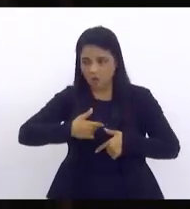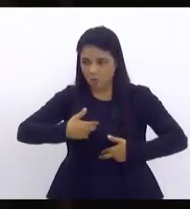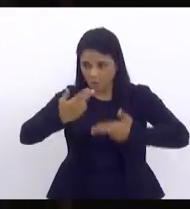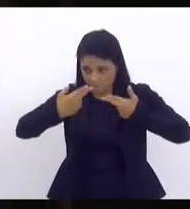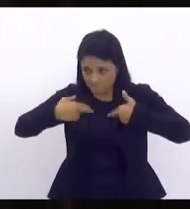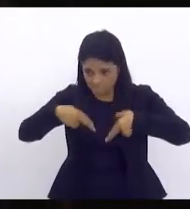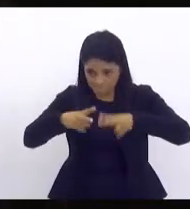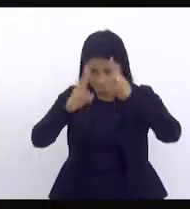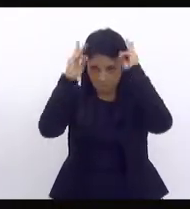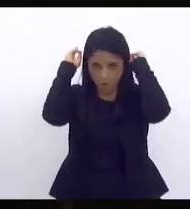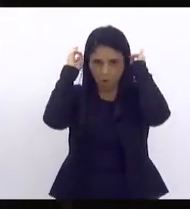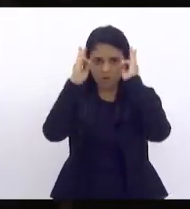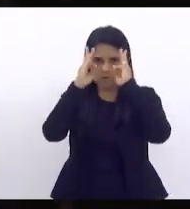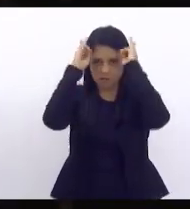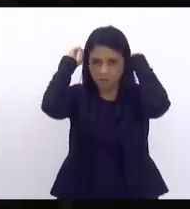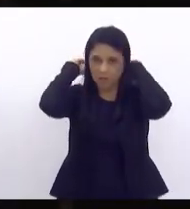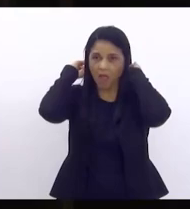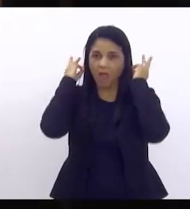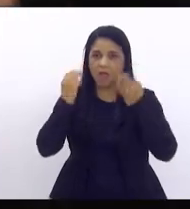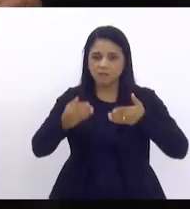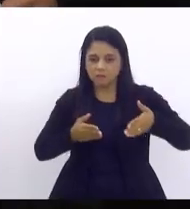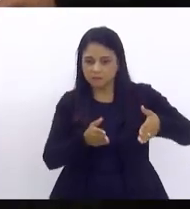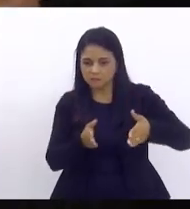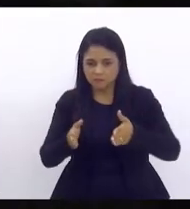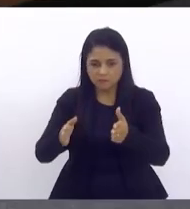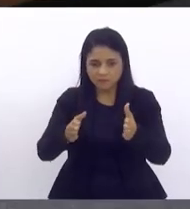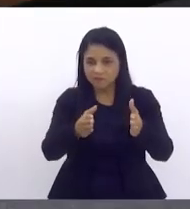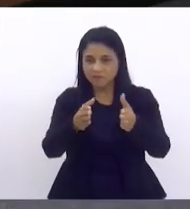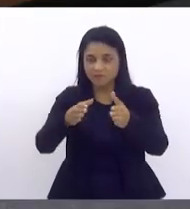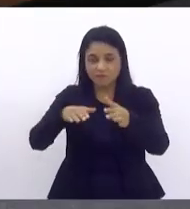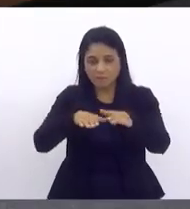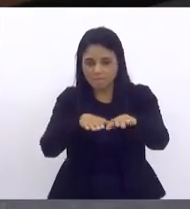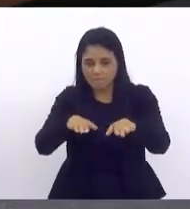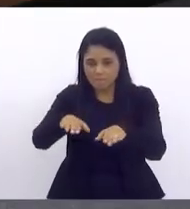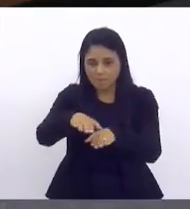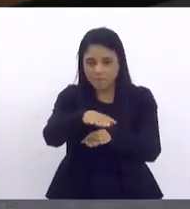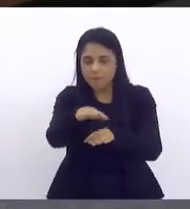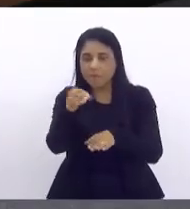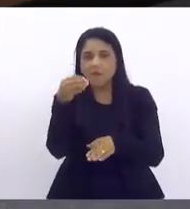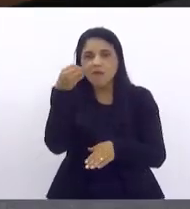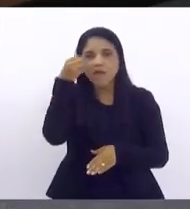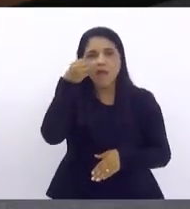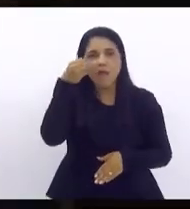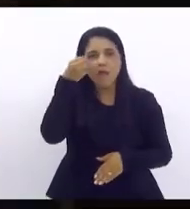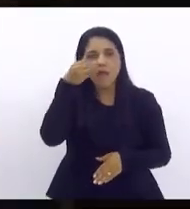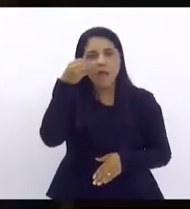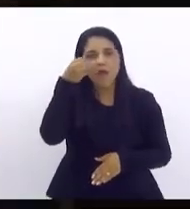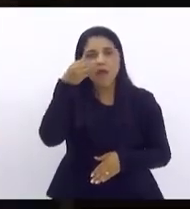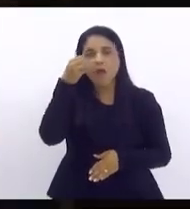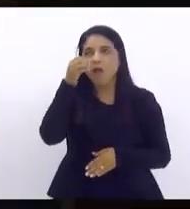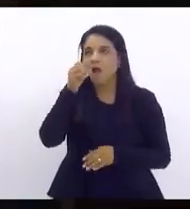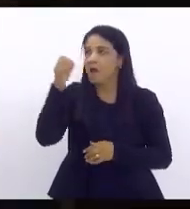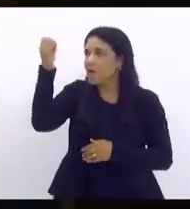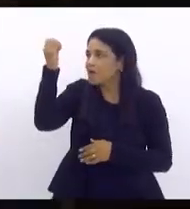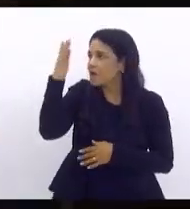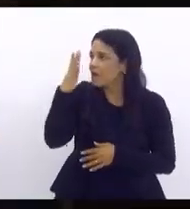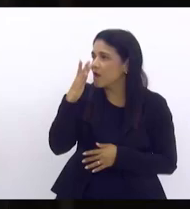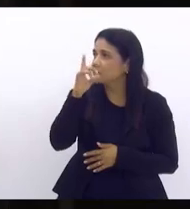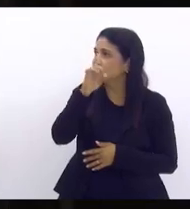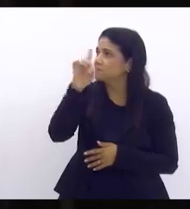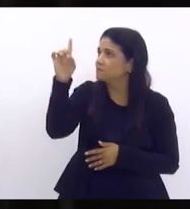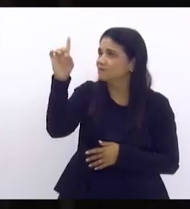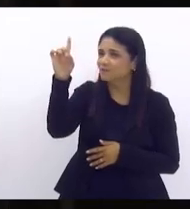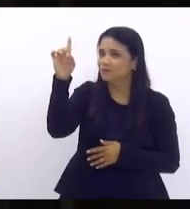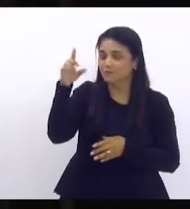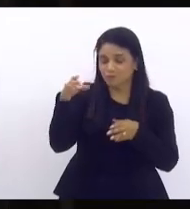Deus abria. Eu já comecei a experimentar a graça de Deus e eu fui parar